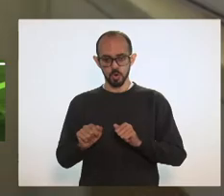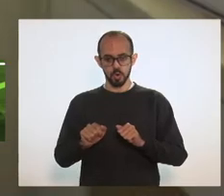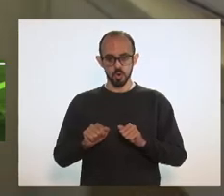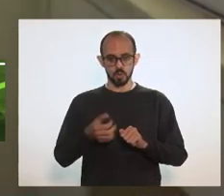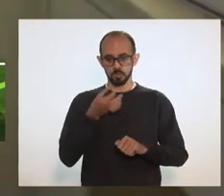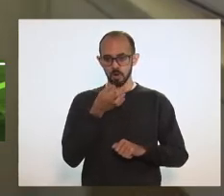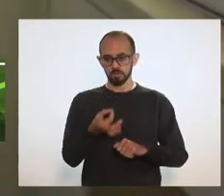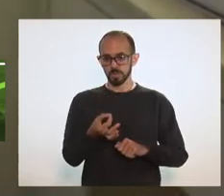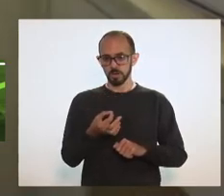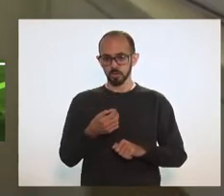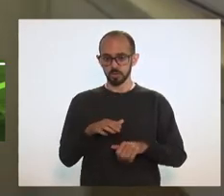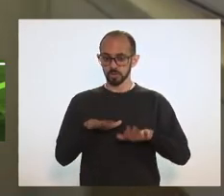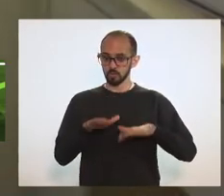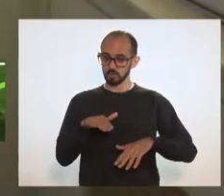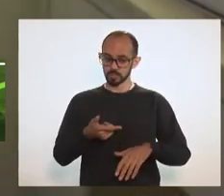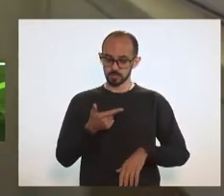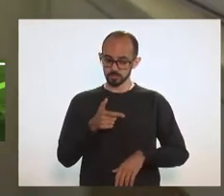pauta,